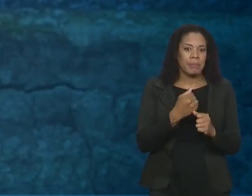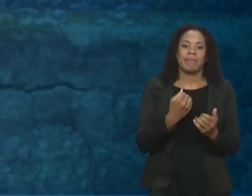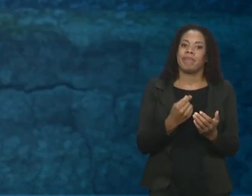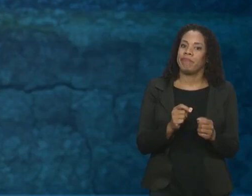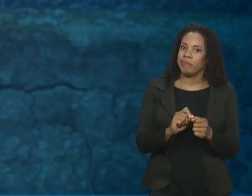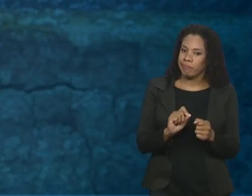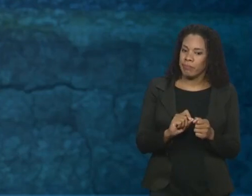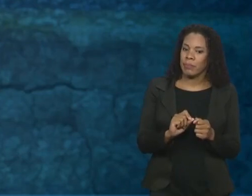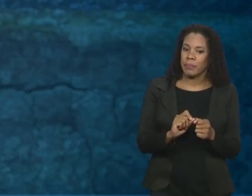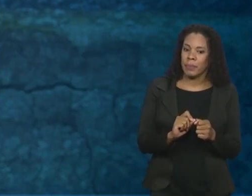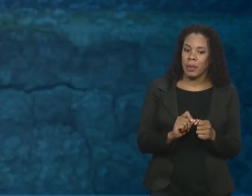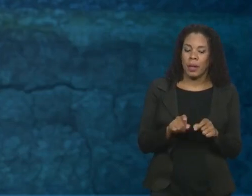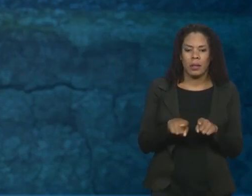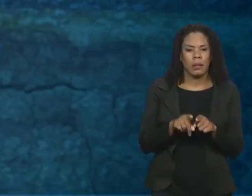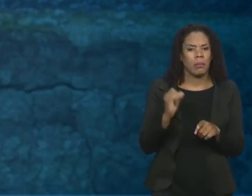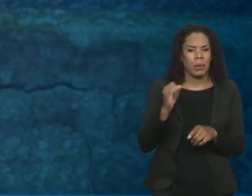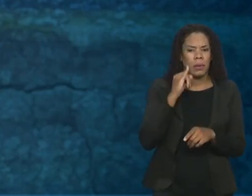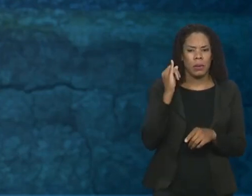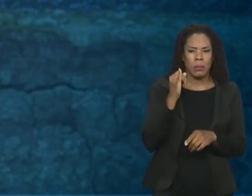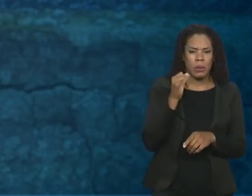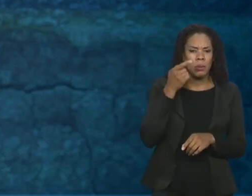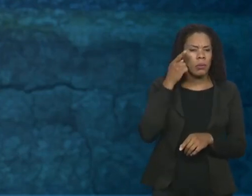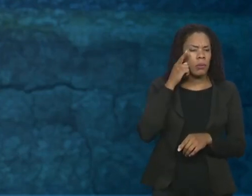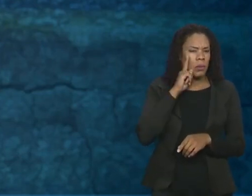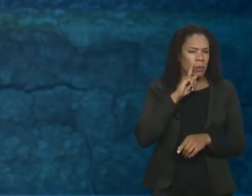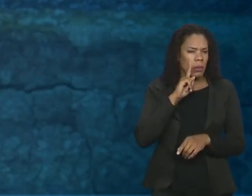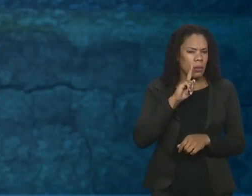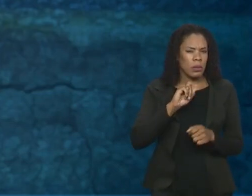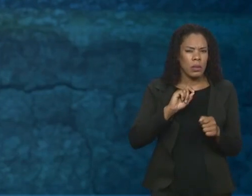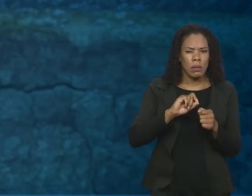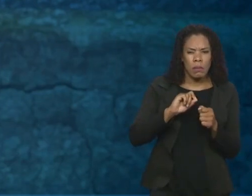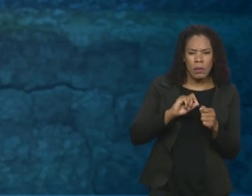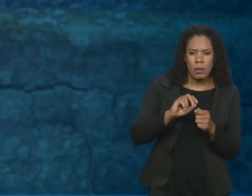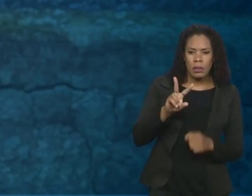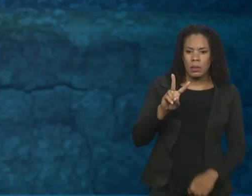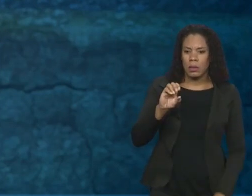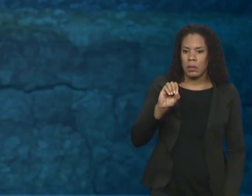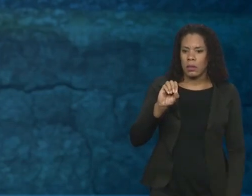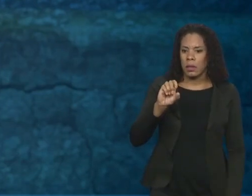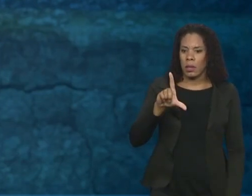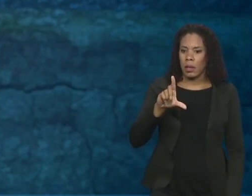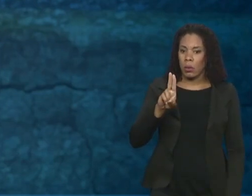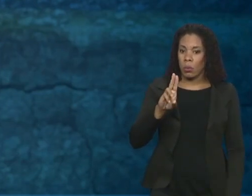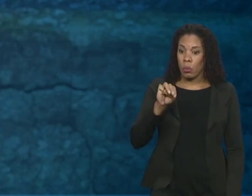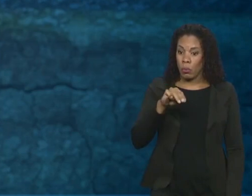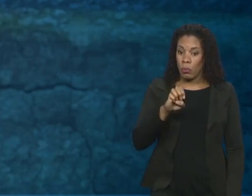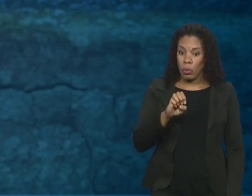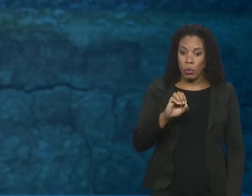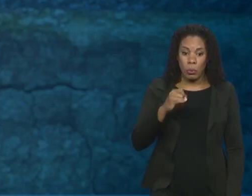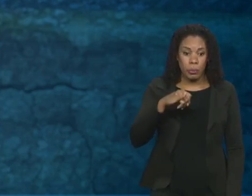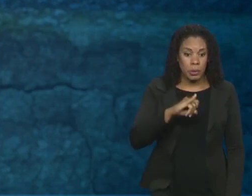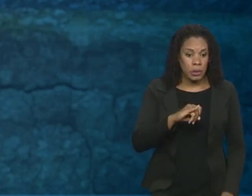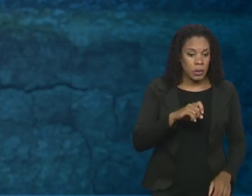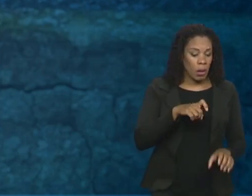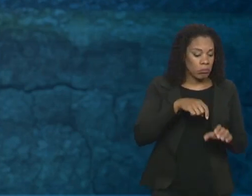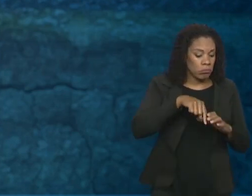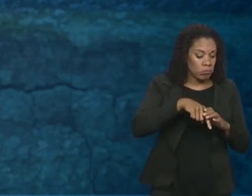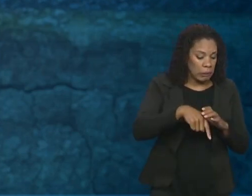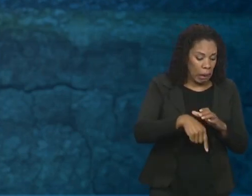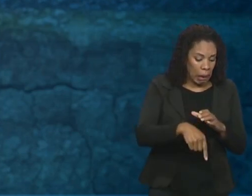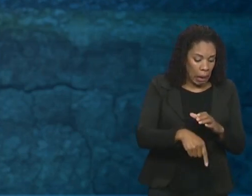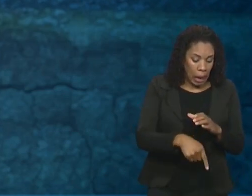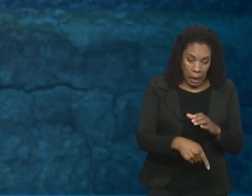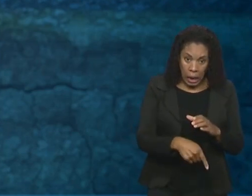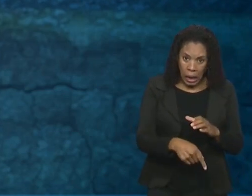também é importante para que o projetista conheça os volumes necessários para remoção ou escavação e a necessidade de mecanismos